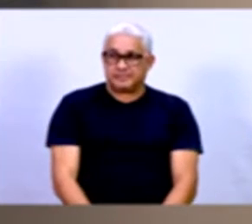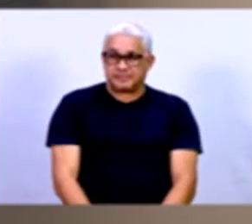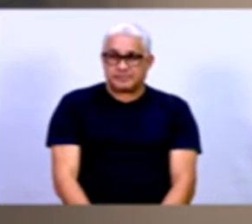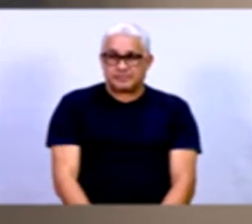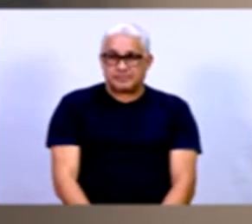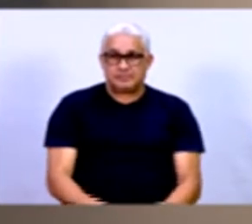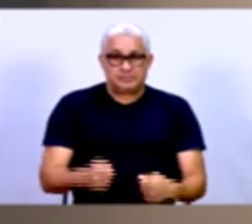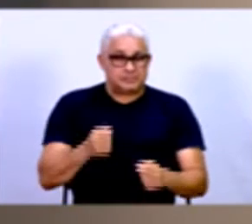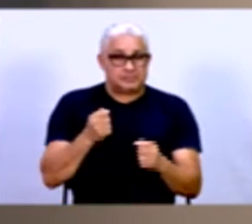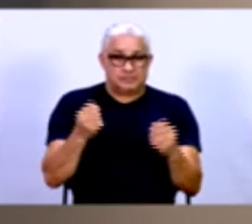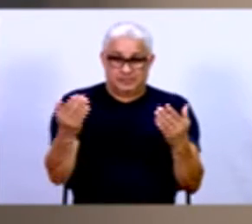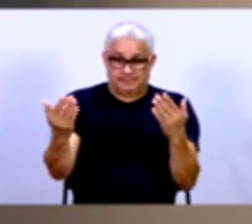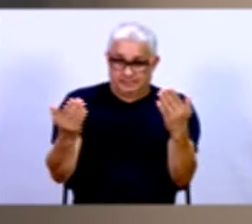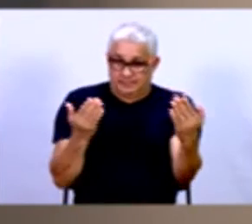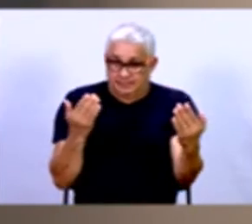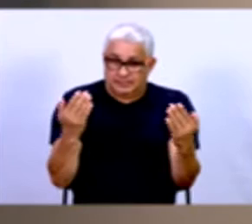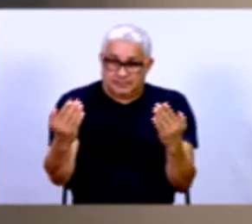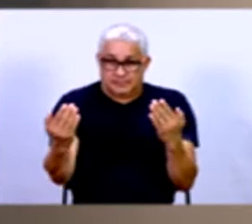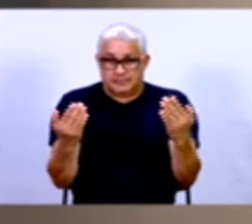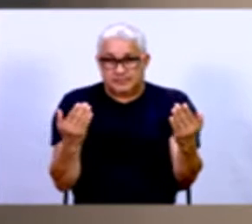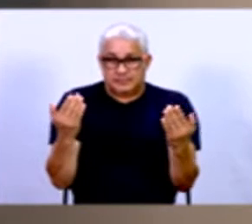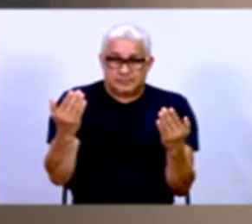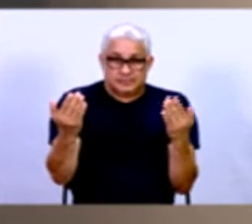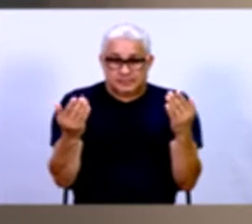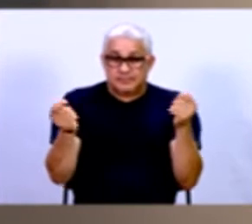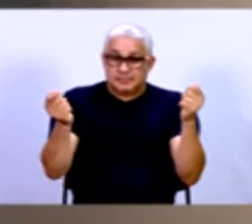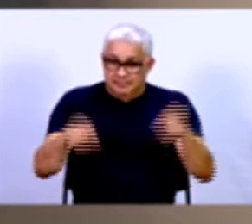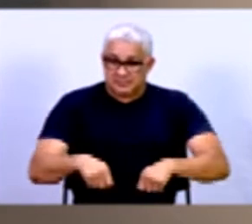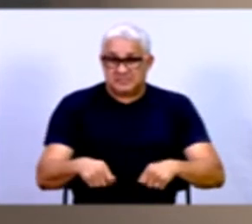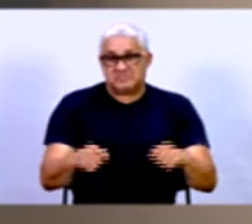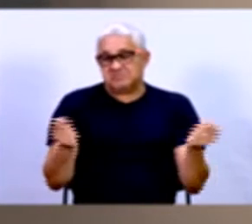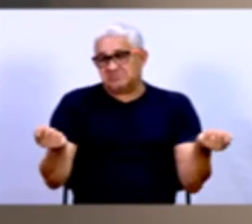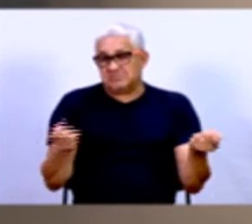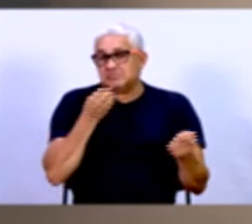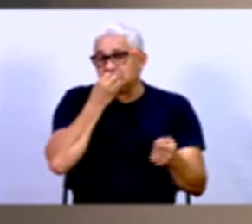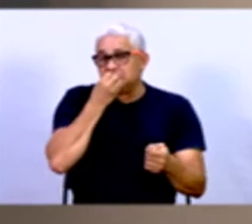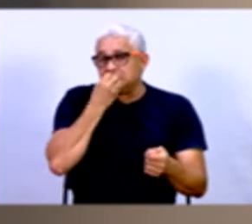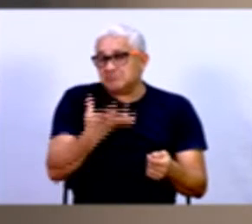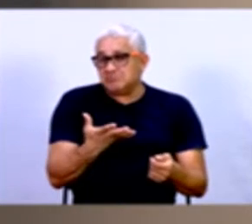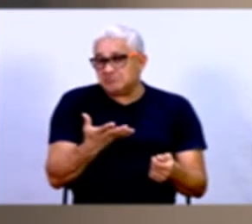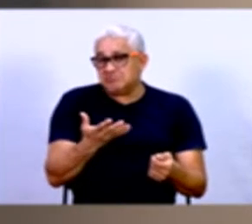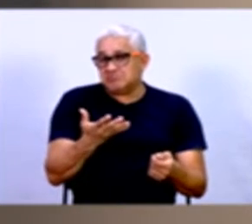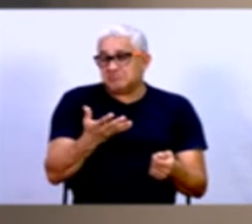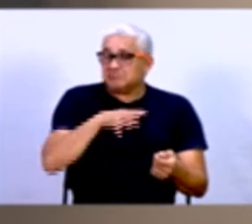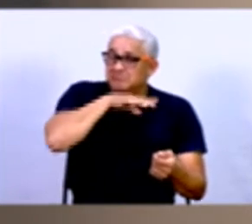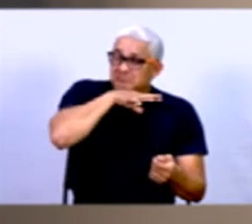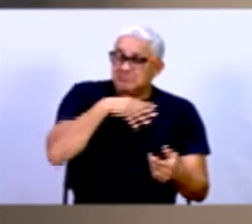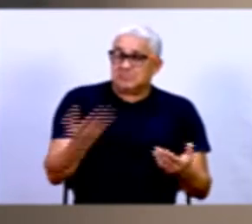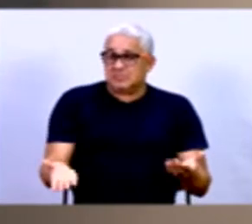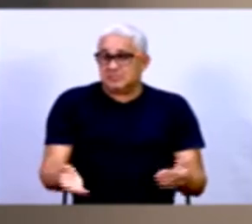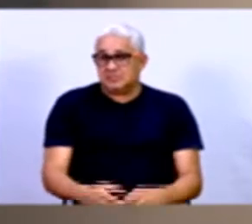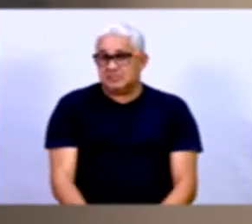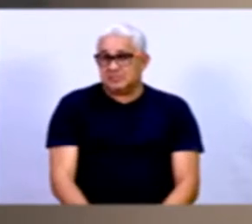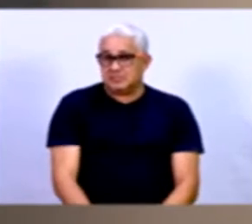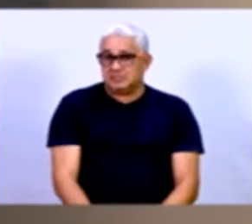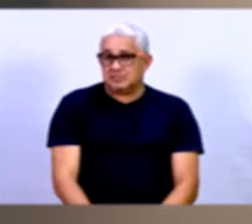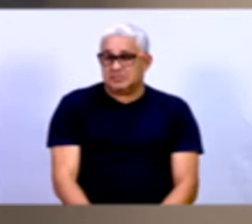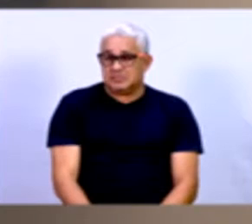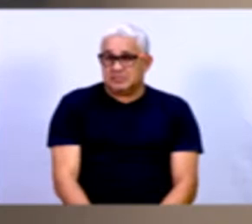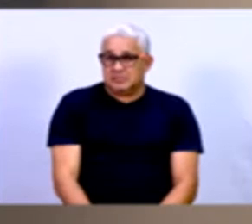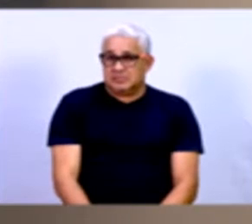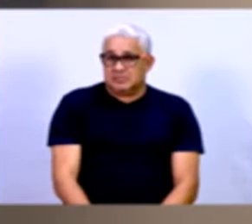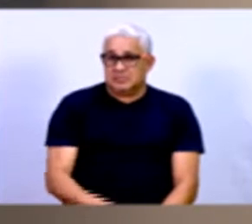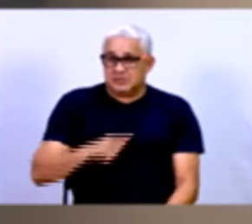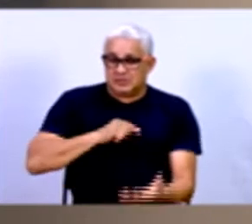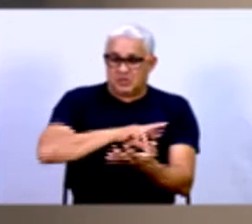tem que analisar bem se isso vai considerar alguma coisa para o nosso estudo, tá? Não adianta ter